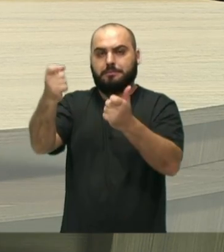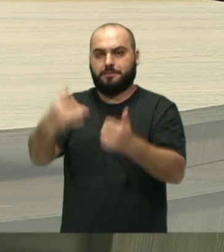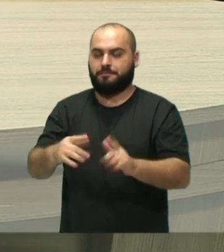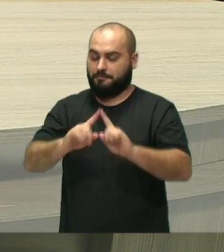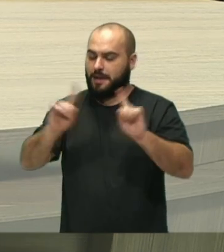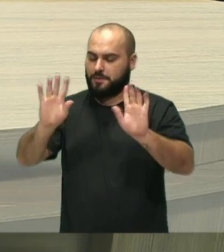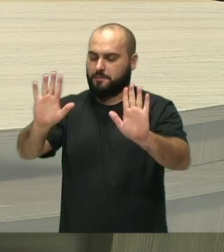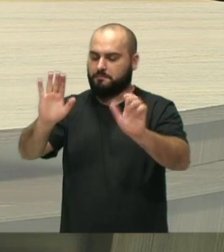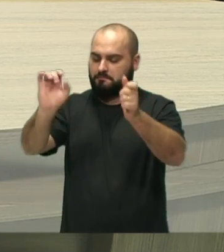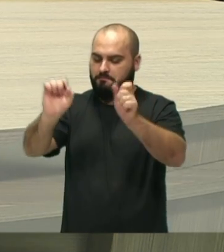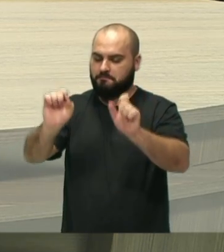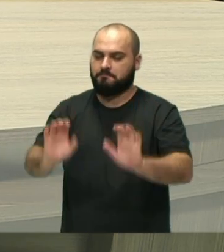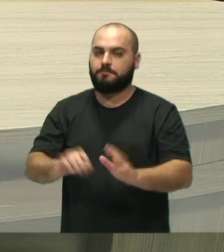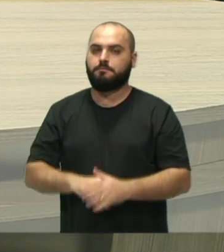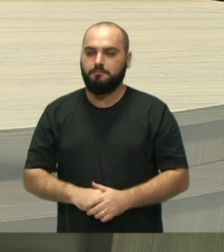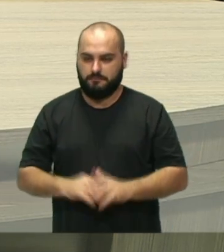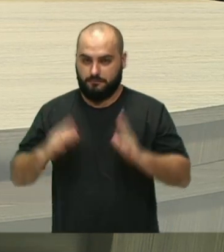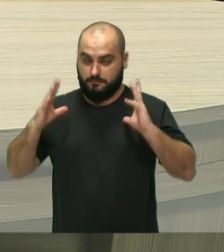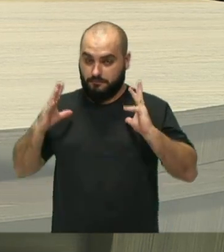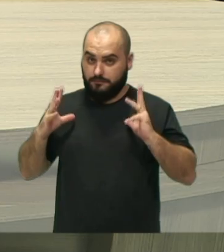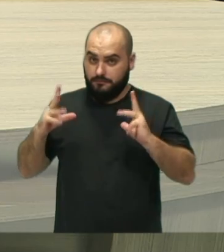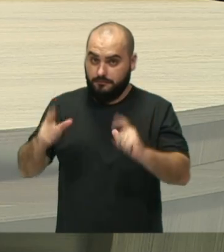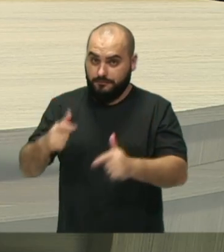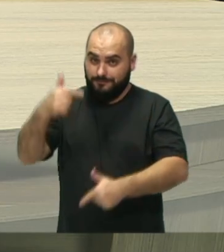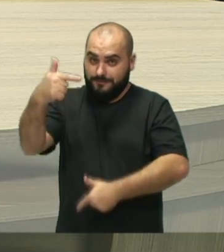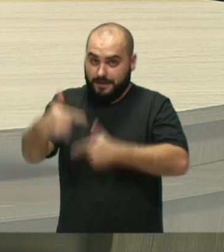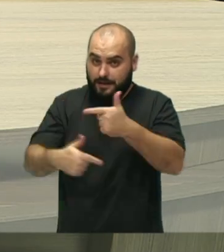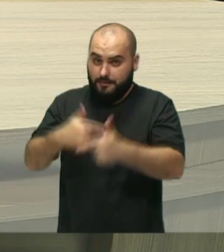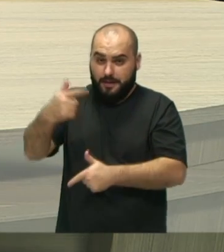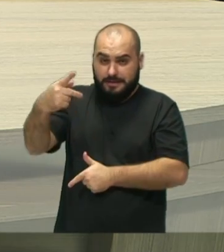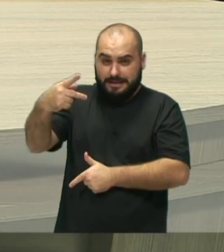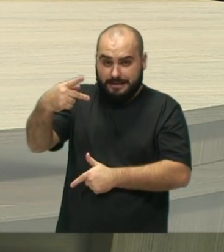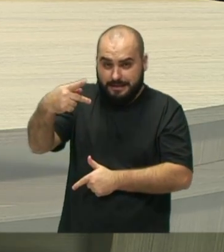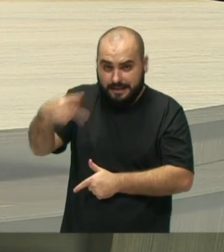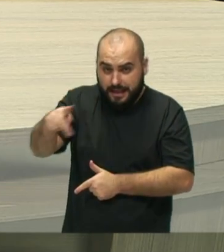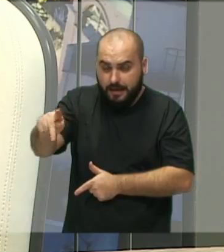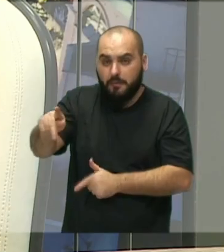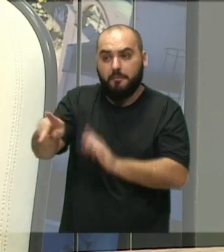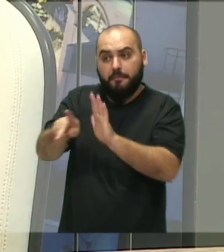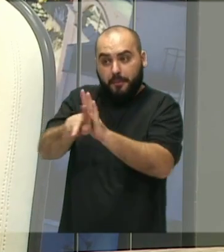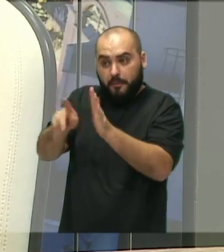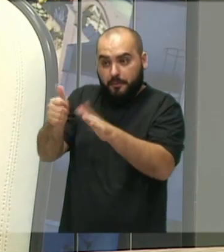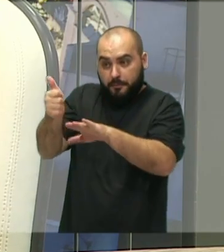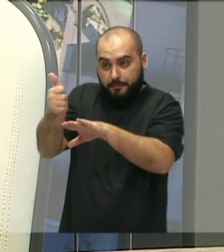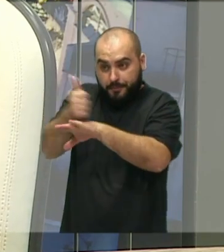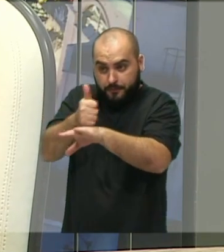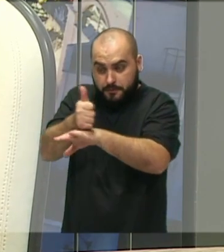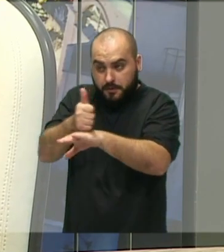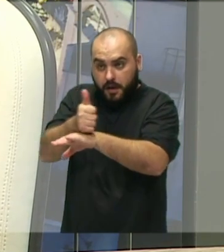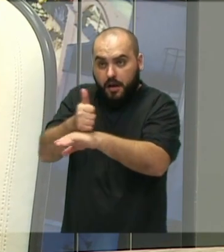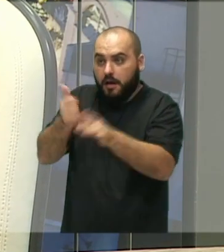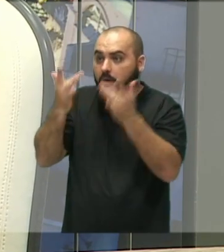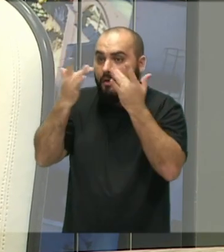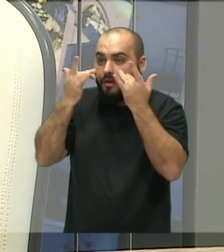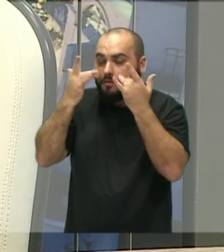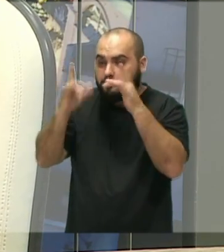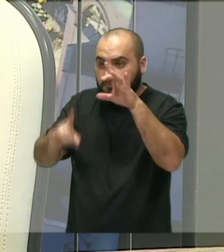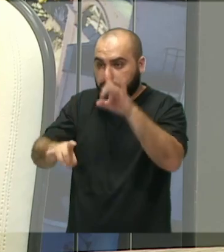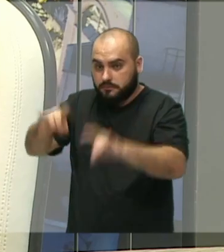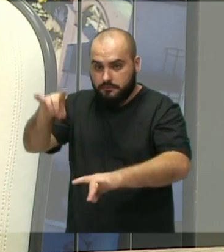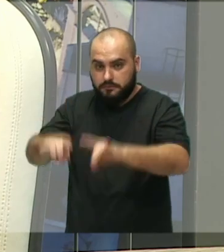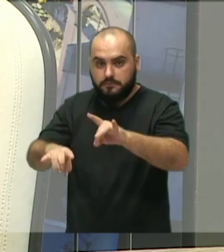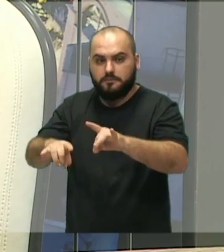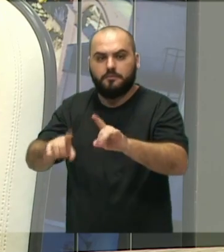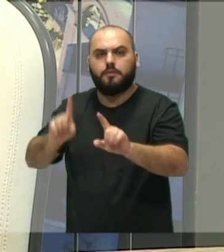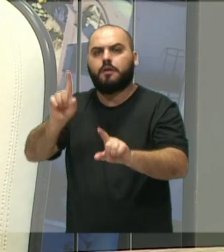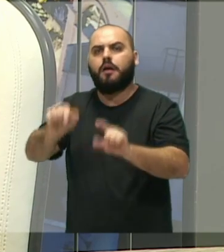atividades que você tem, sejam elas artísticas ou profissionais, elas interagem